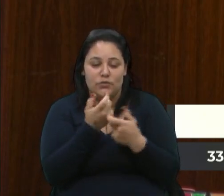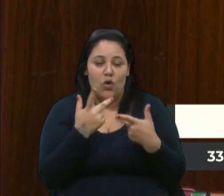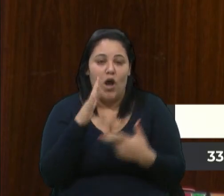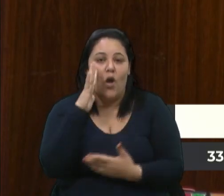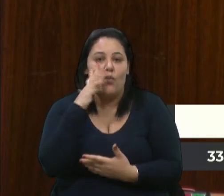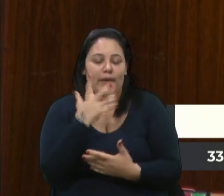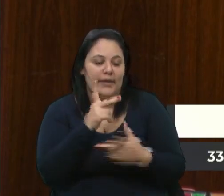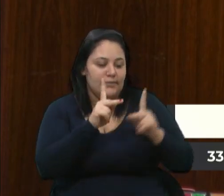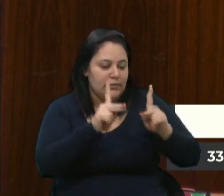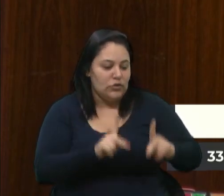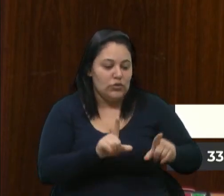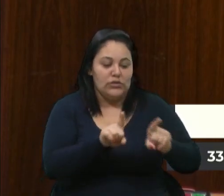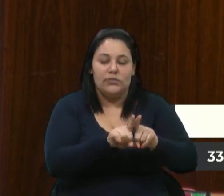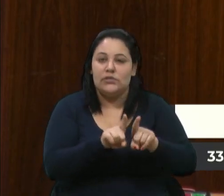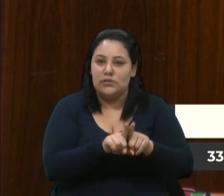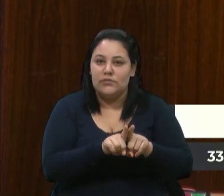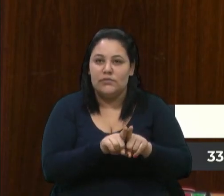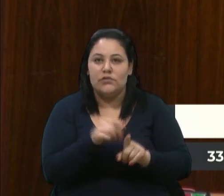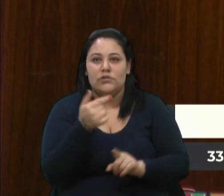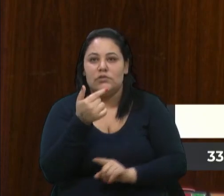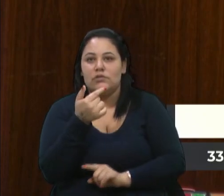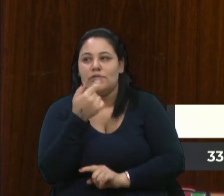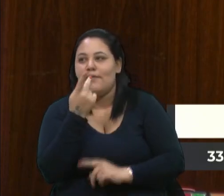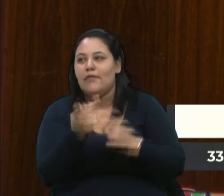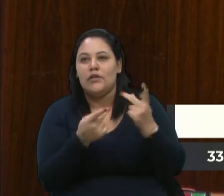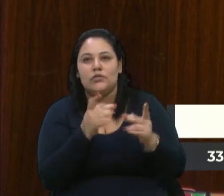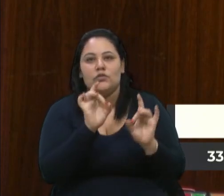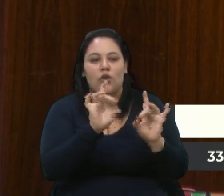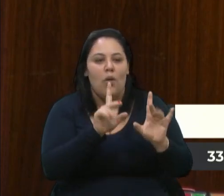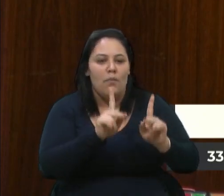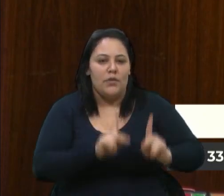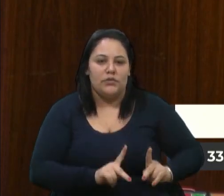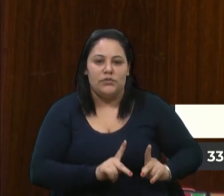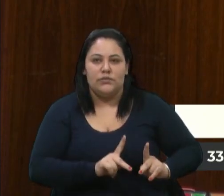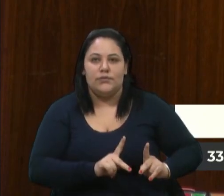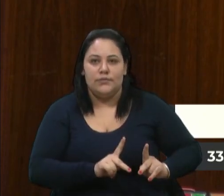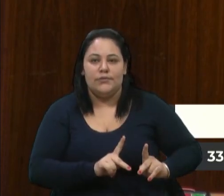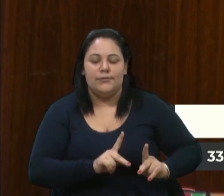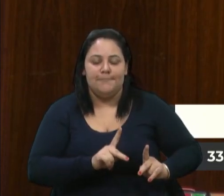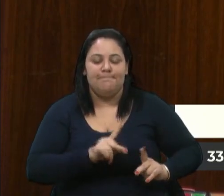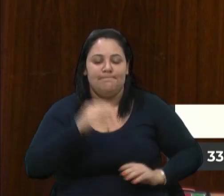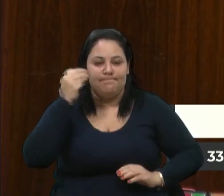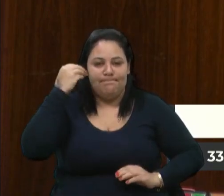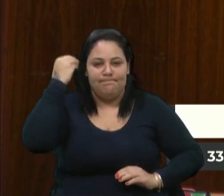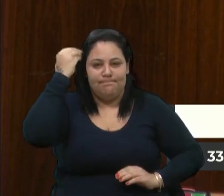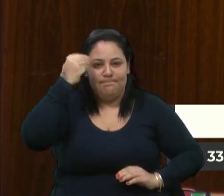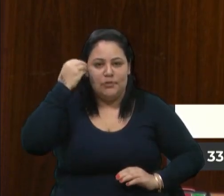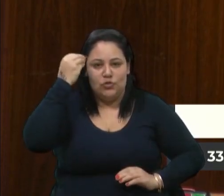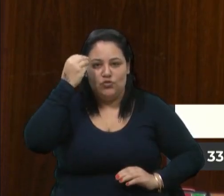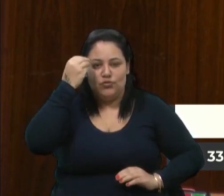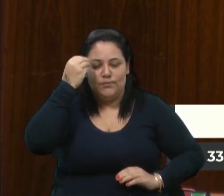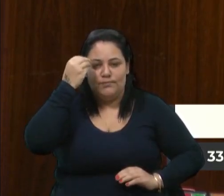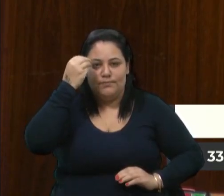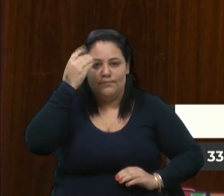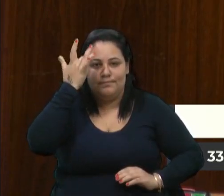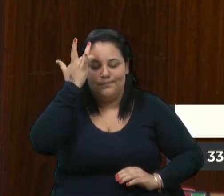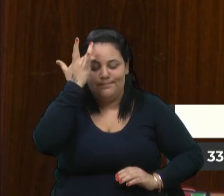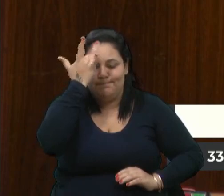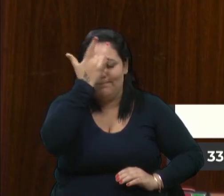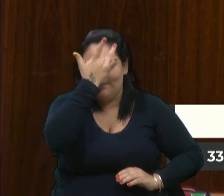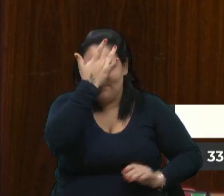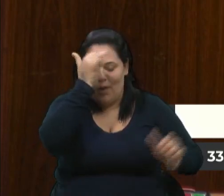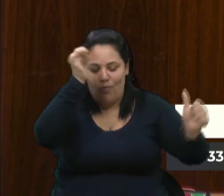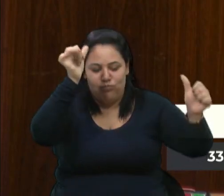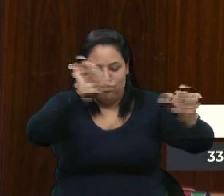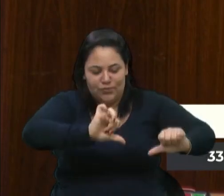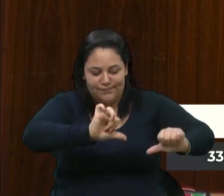dessas pessoas, a gente não está falando de pessoas que estão com o seu estado psicológico normal. Então, se a gente briga, se a